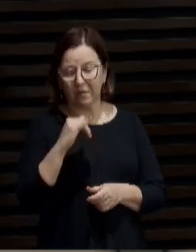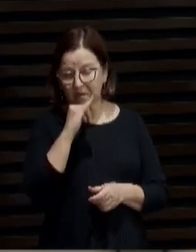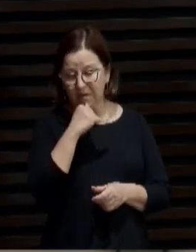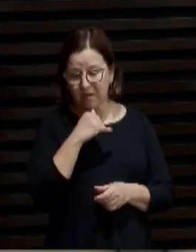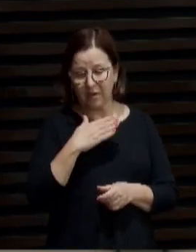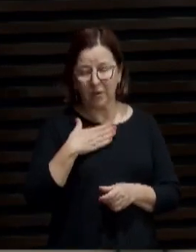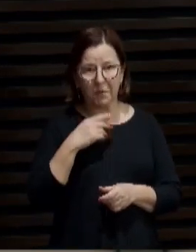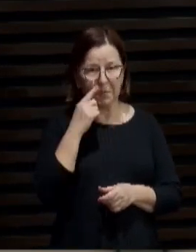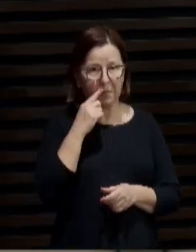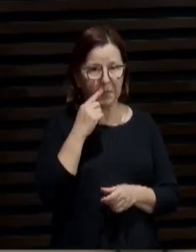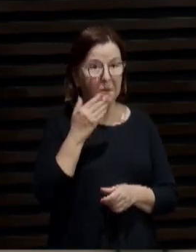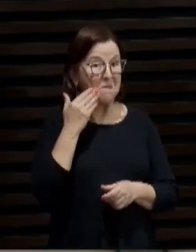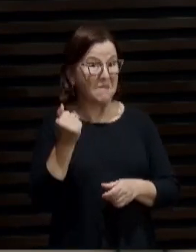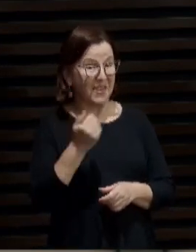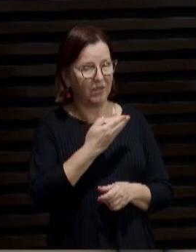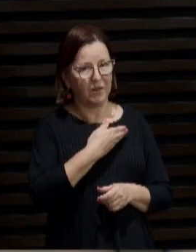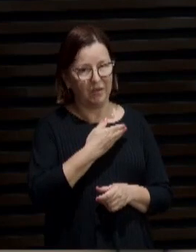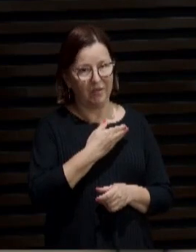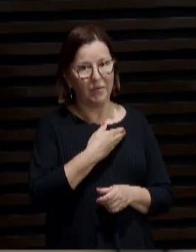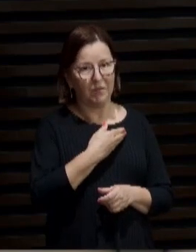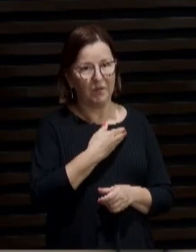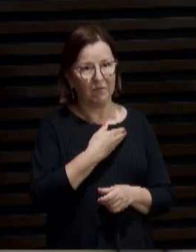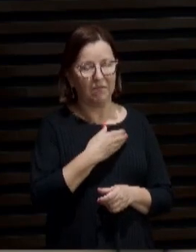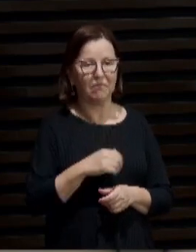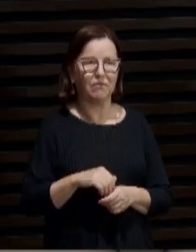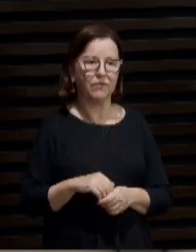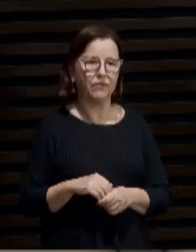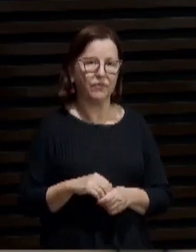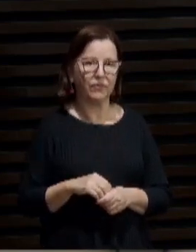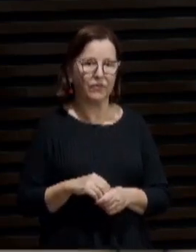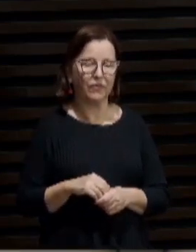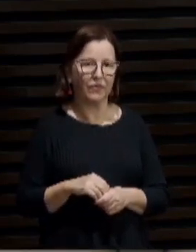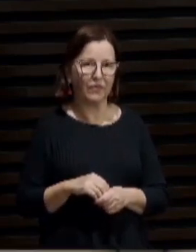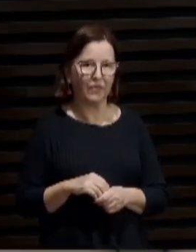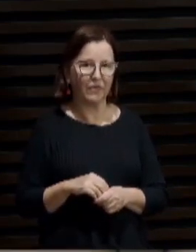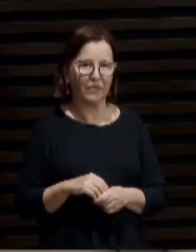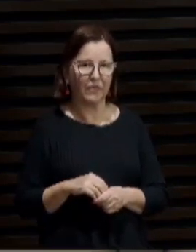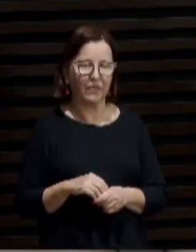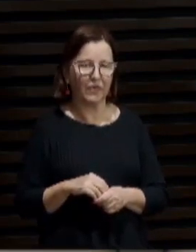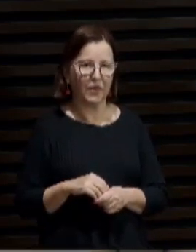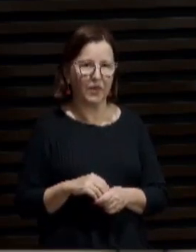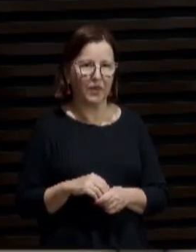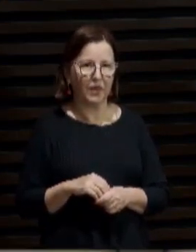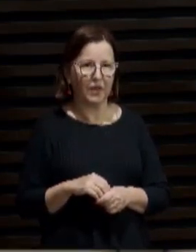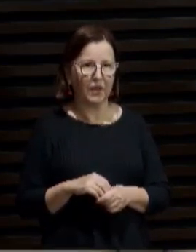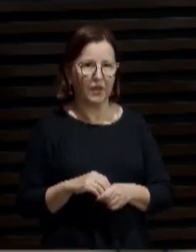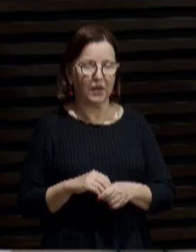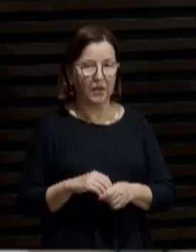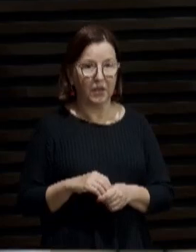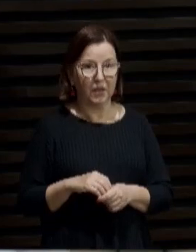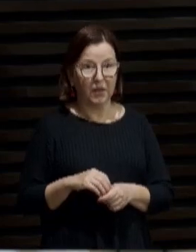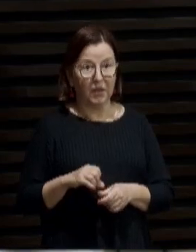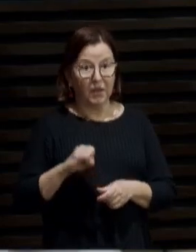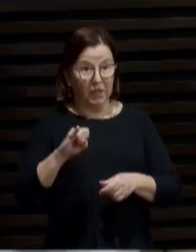amigo, né? Meu parceirão. E aí toda aquela situação, quem já passou por isso de ter que cuidar de velório